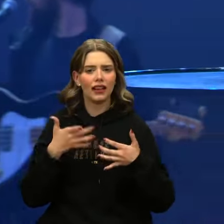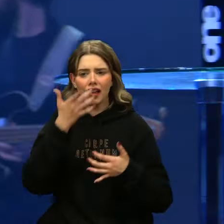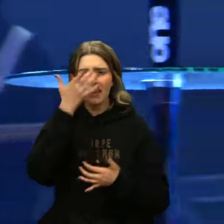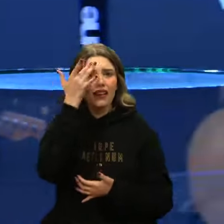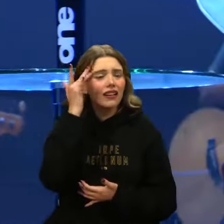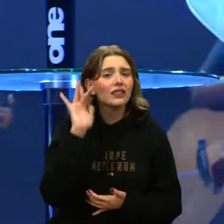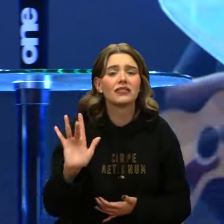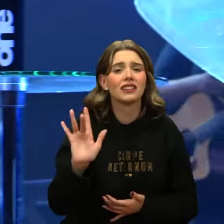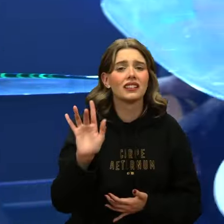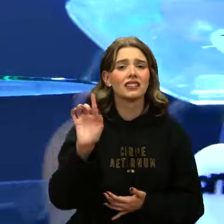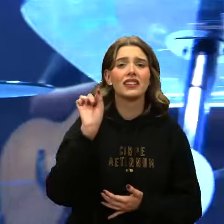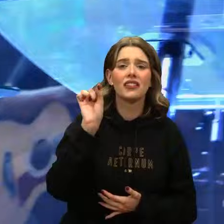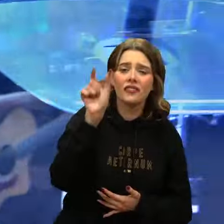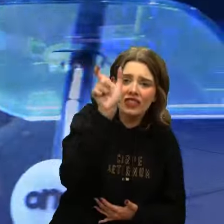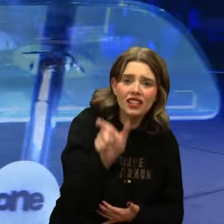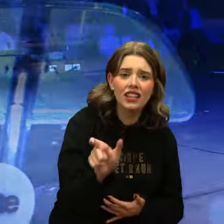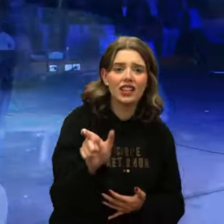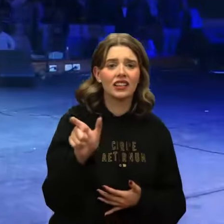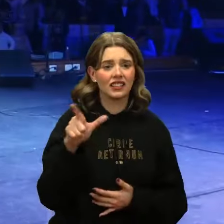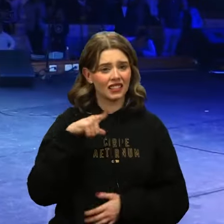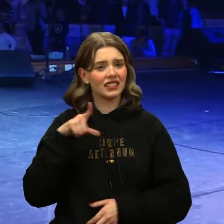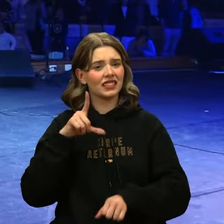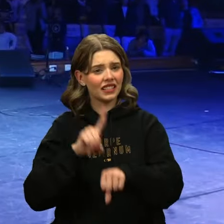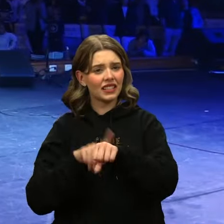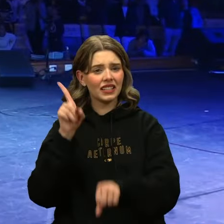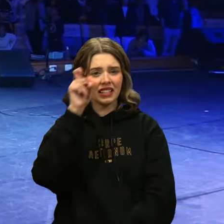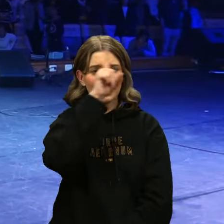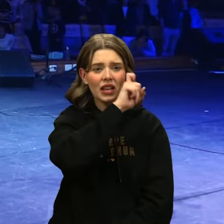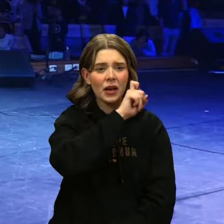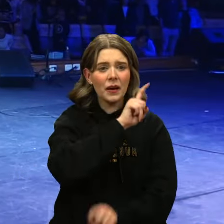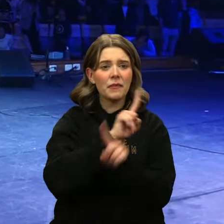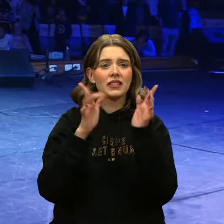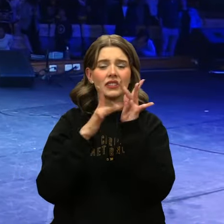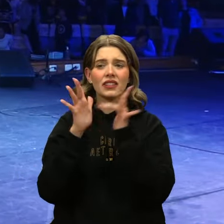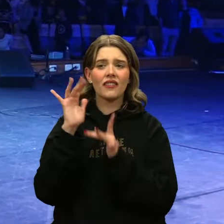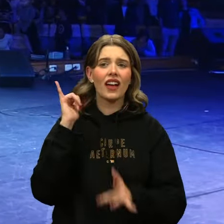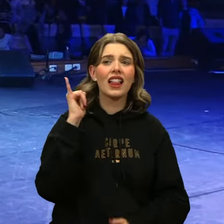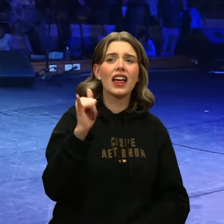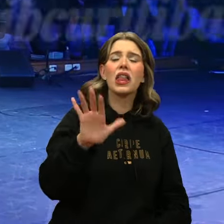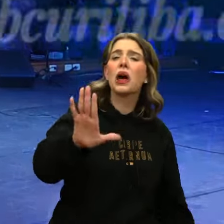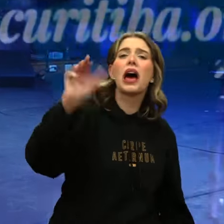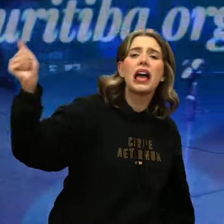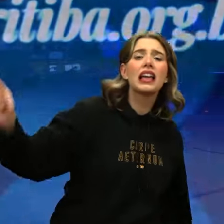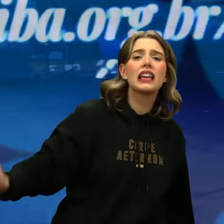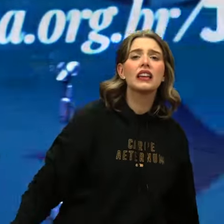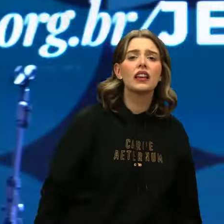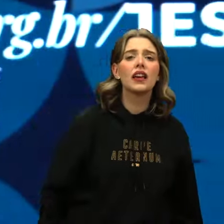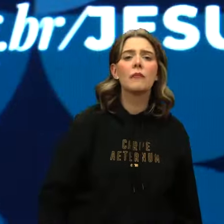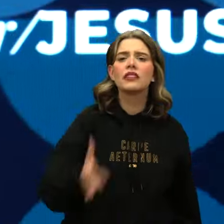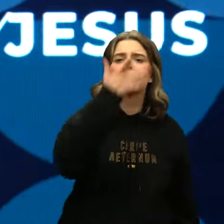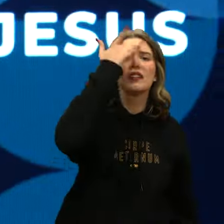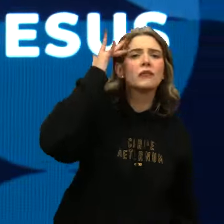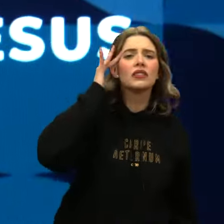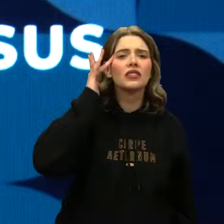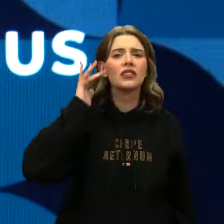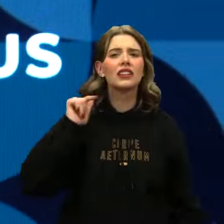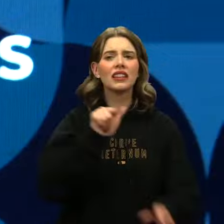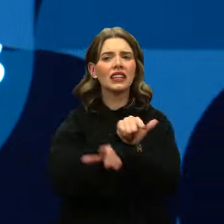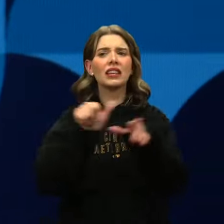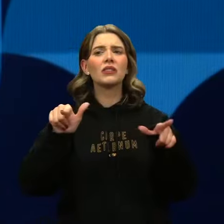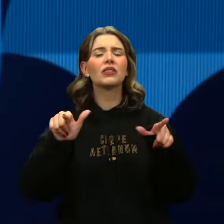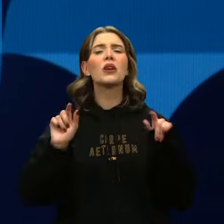se é você que tem passado por isso, mas ele também está dizendo: ei, é para essas pessoas, as pessoas que não têm o que